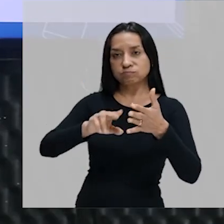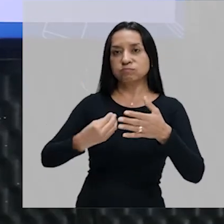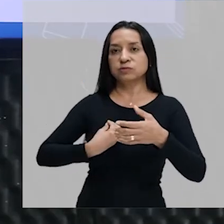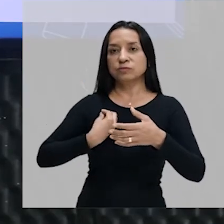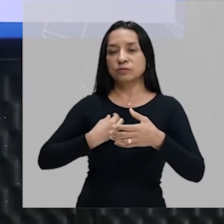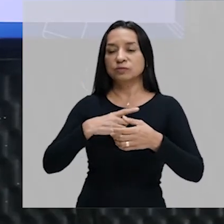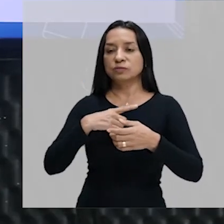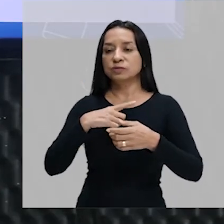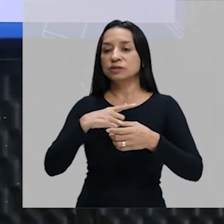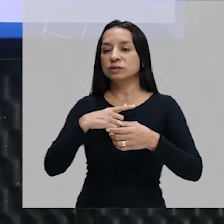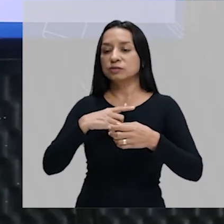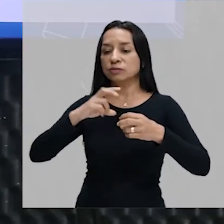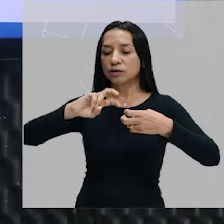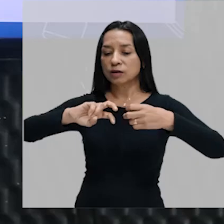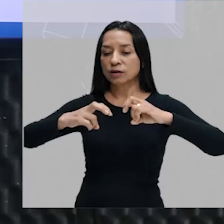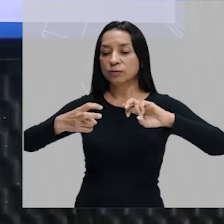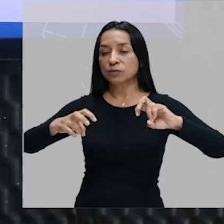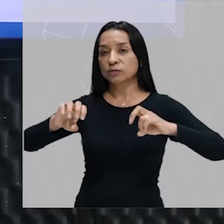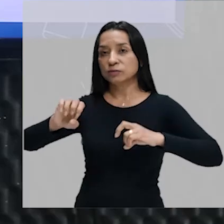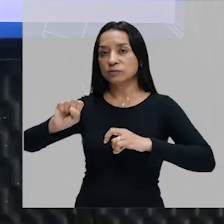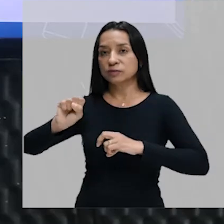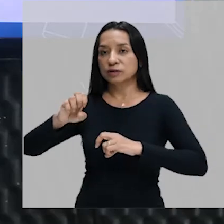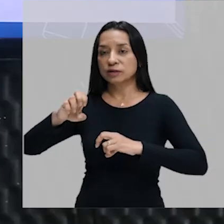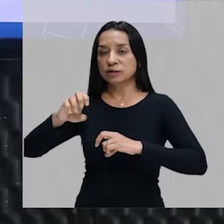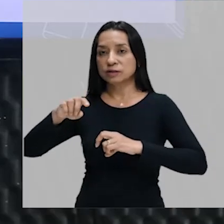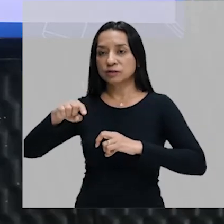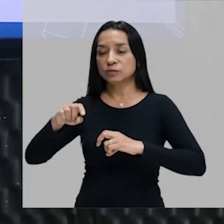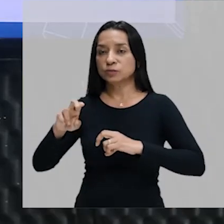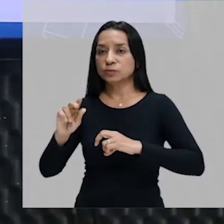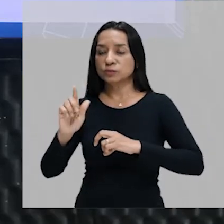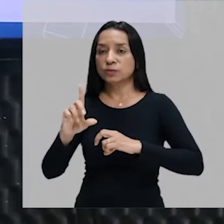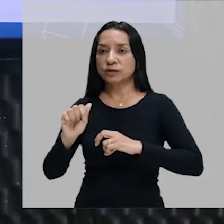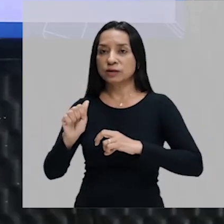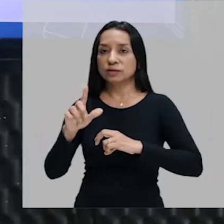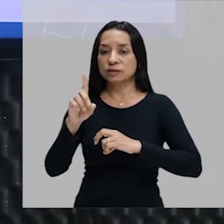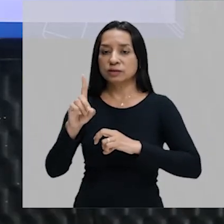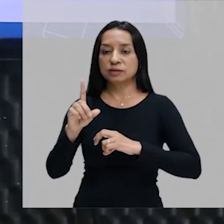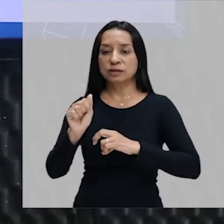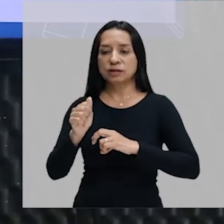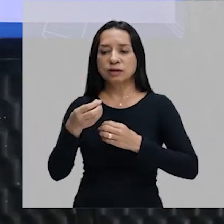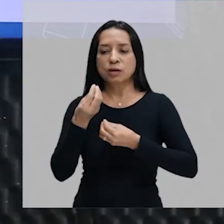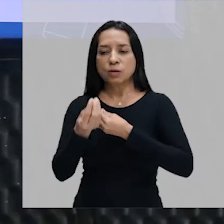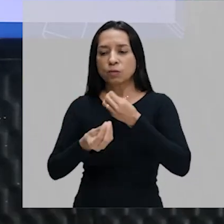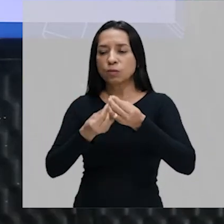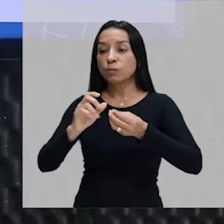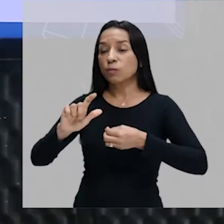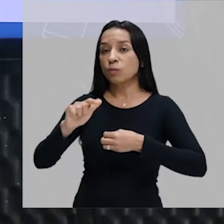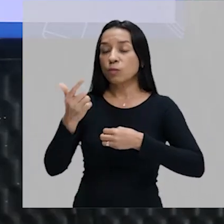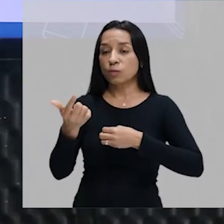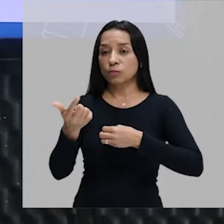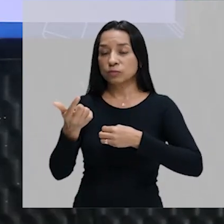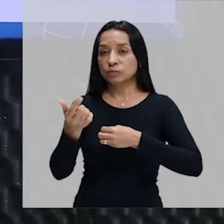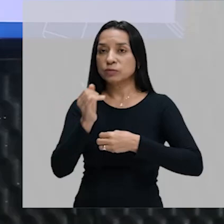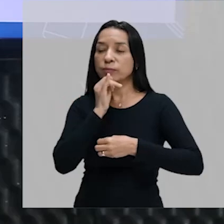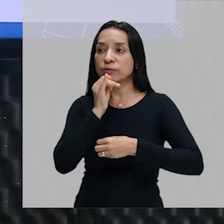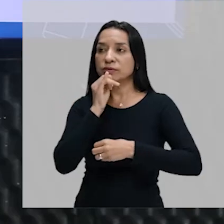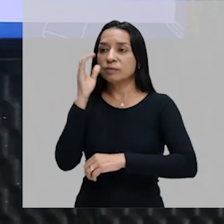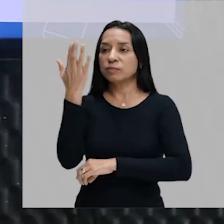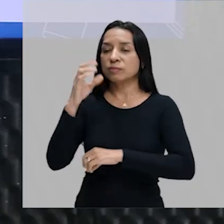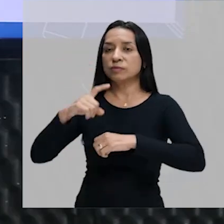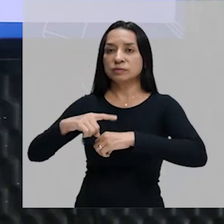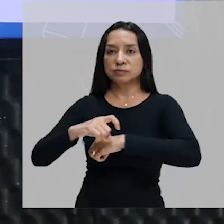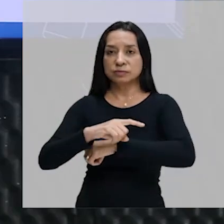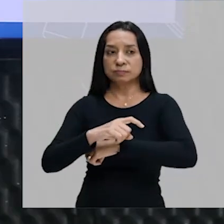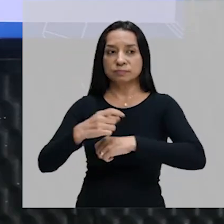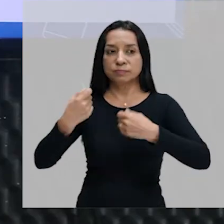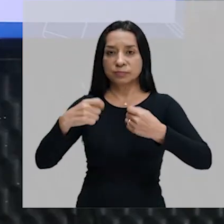reprodução sexuada. E aqueles indivíduos que se reproduzem assexuadamente, como é o caso das bactérias. Aí a gente